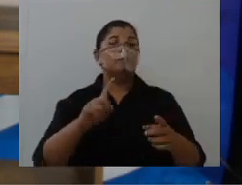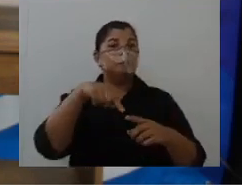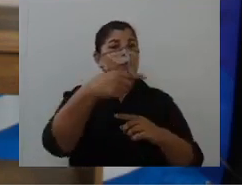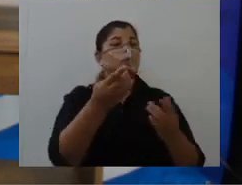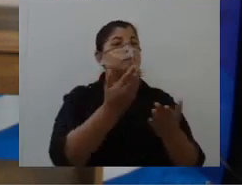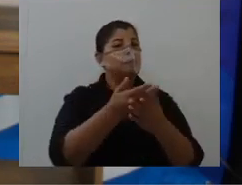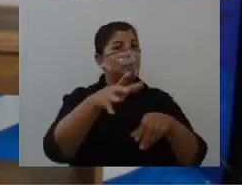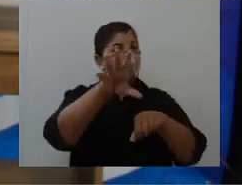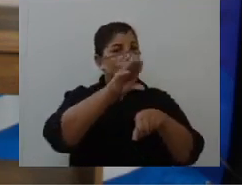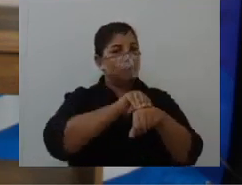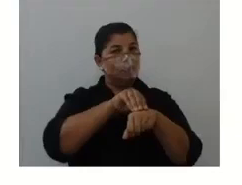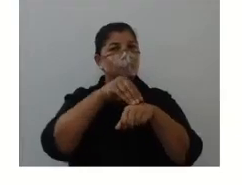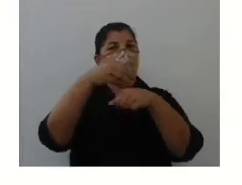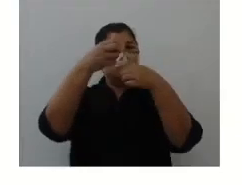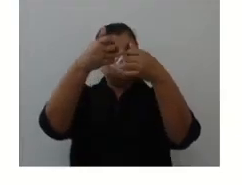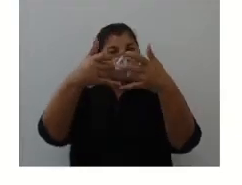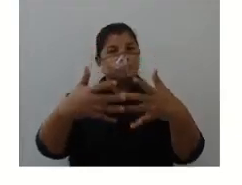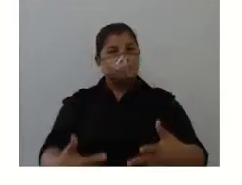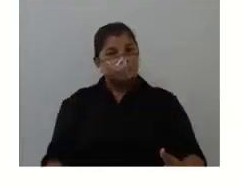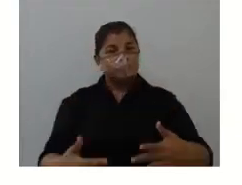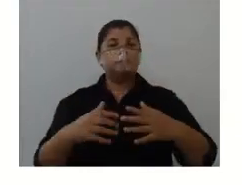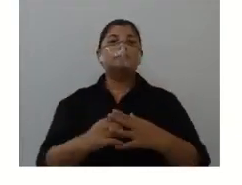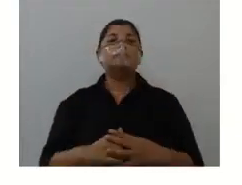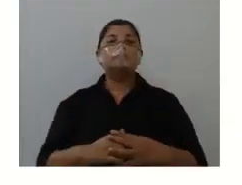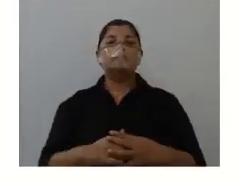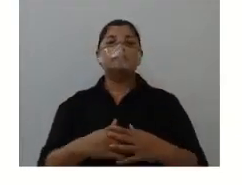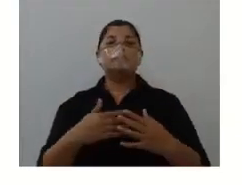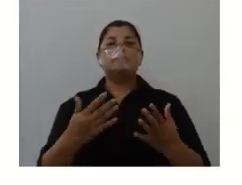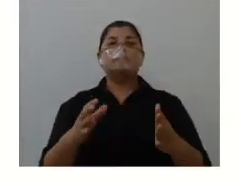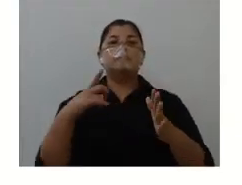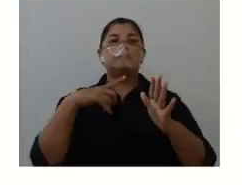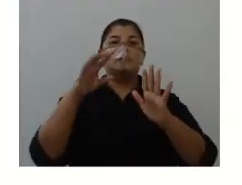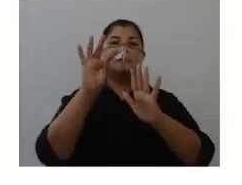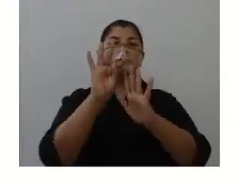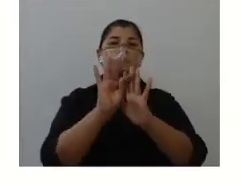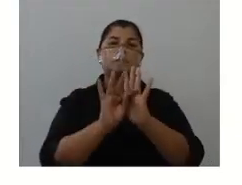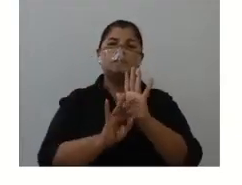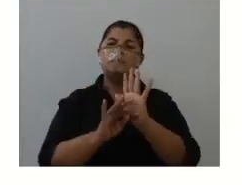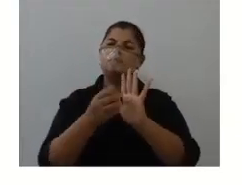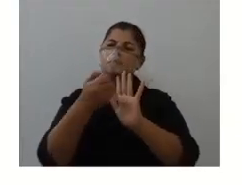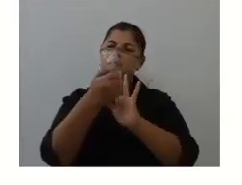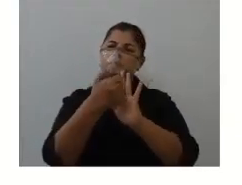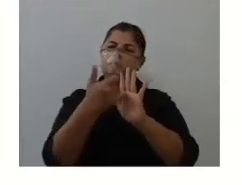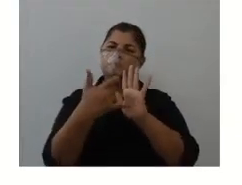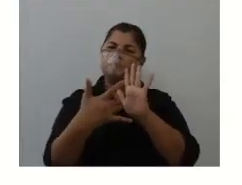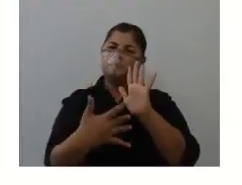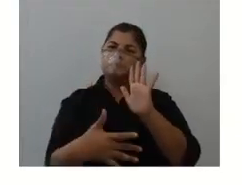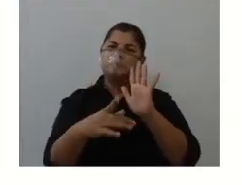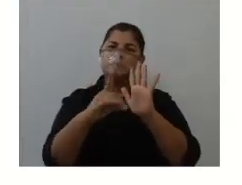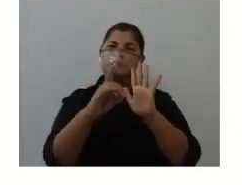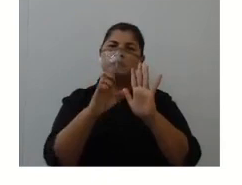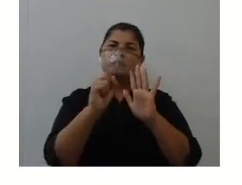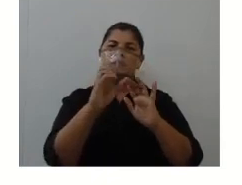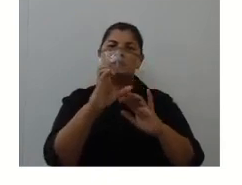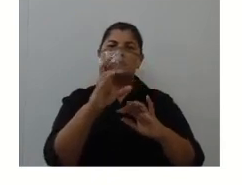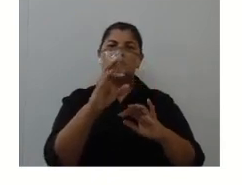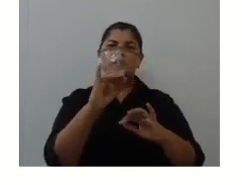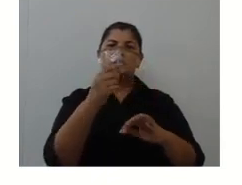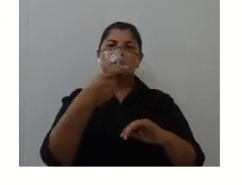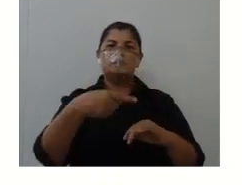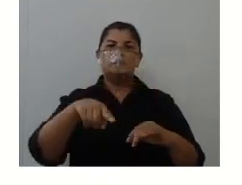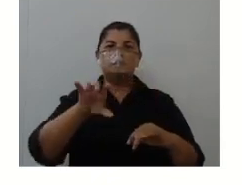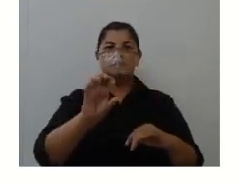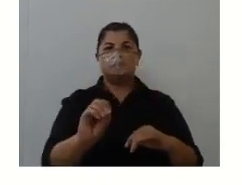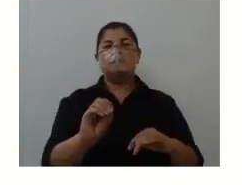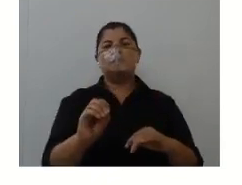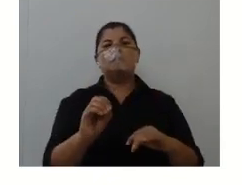aulas. Beleza? Temos também, o texto descritivo. Opa, passei. A descrição, gente, ela